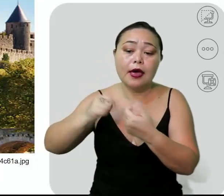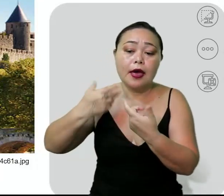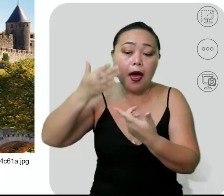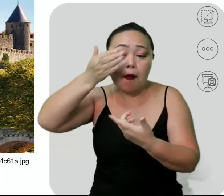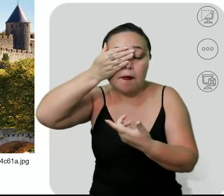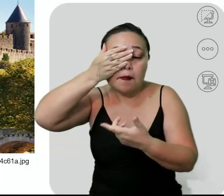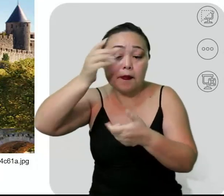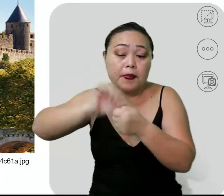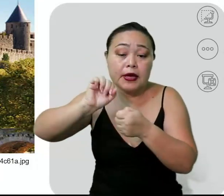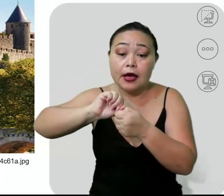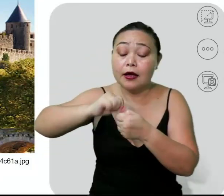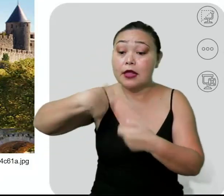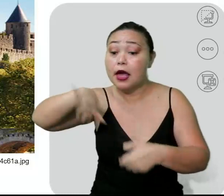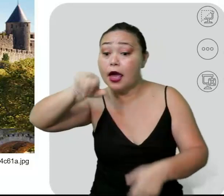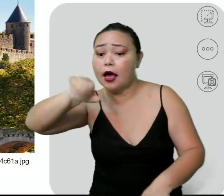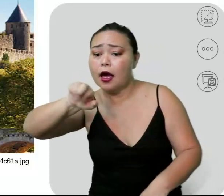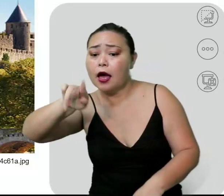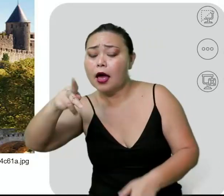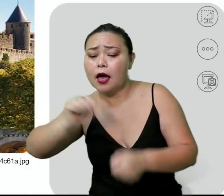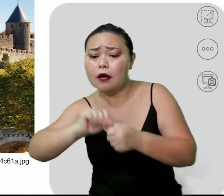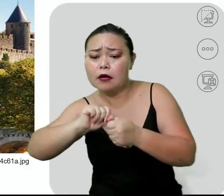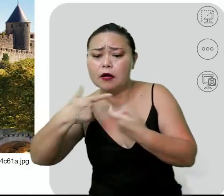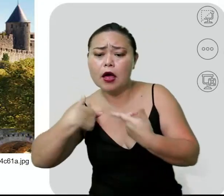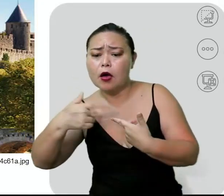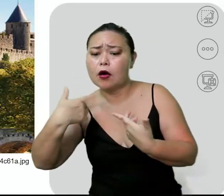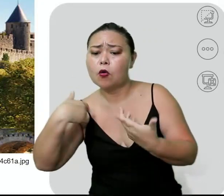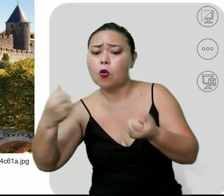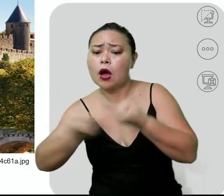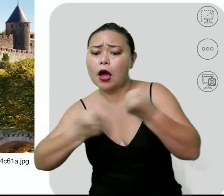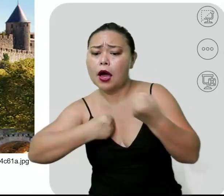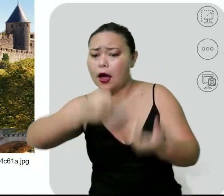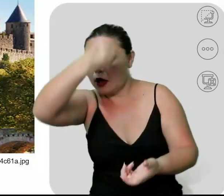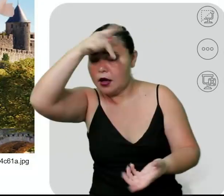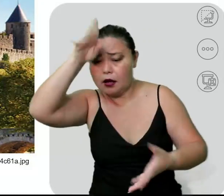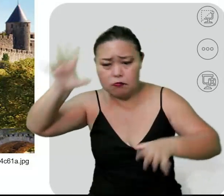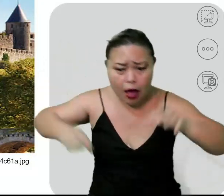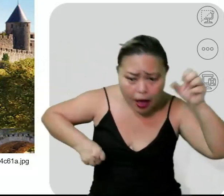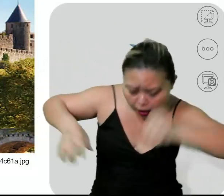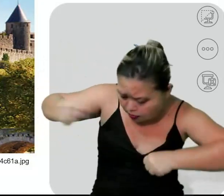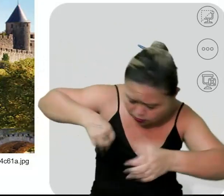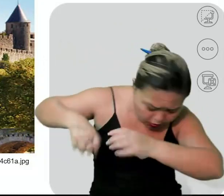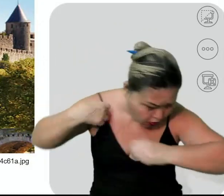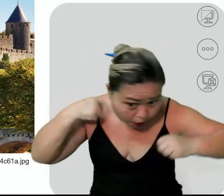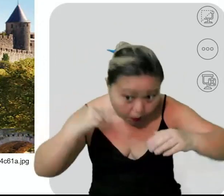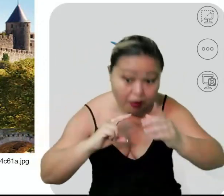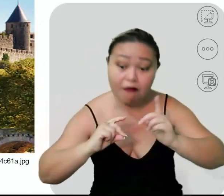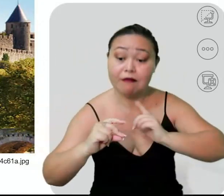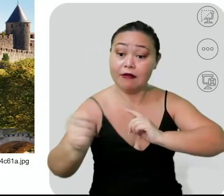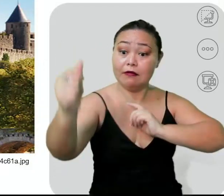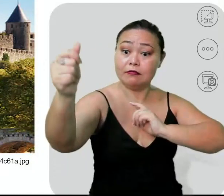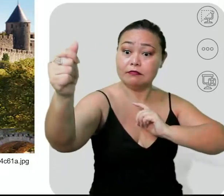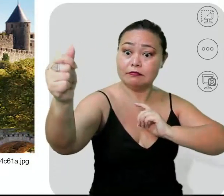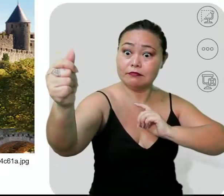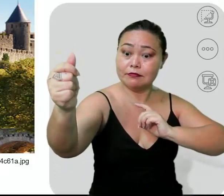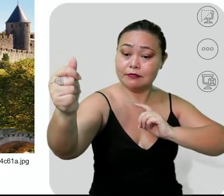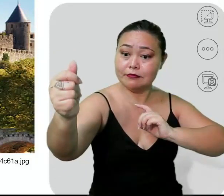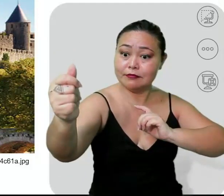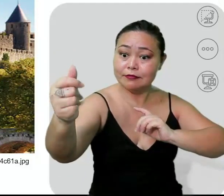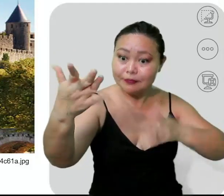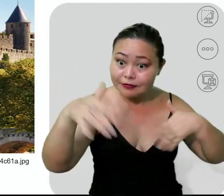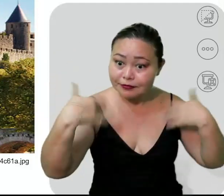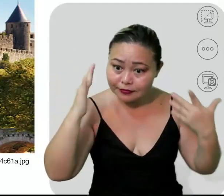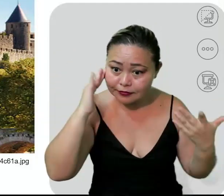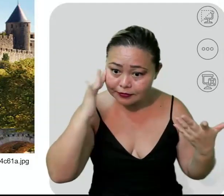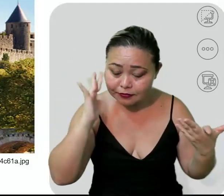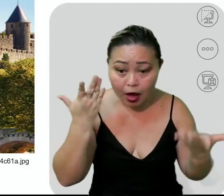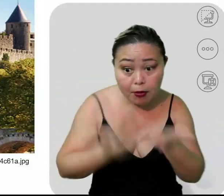assim, ei, lá vem o Rapa. O Rapa é o carro da prefeitura. O cara pegava, montava tudo e ia embora.